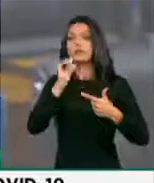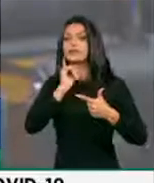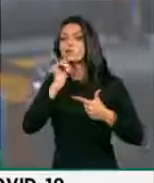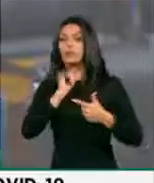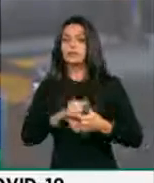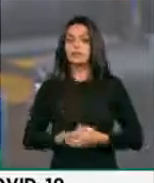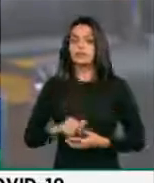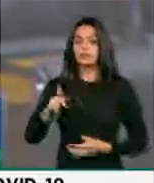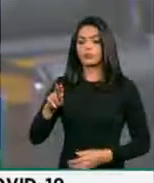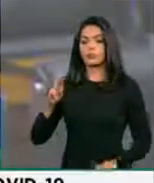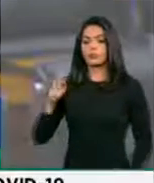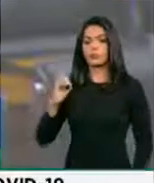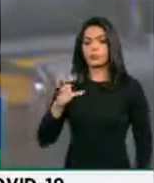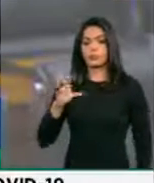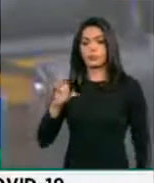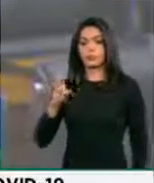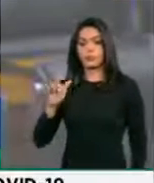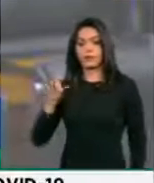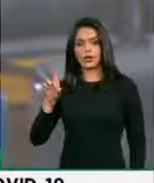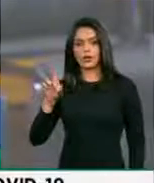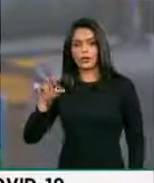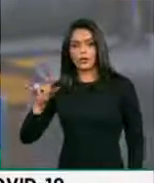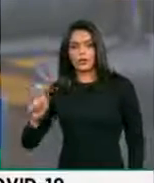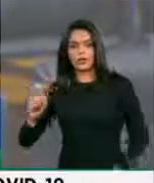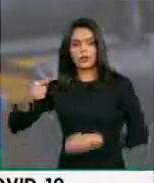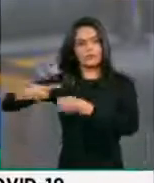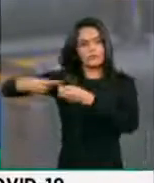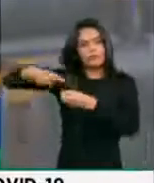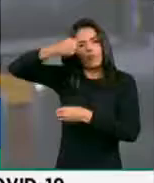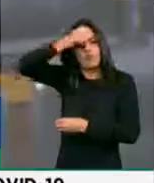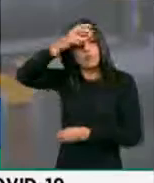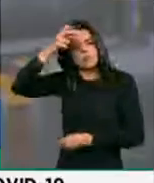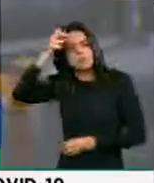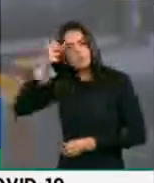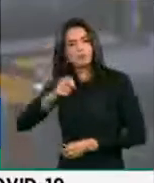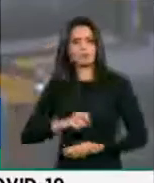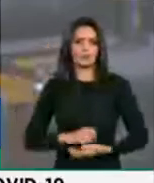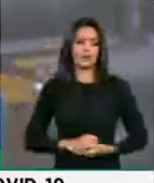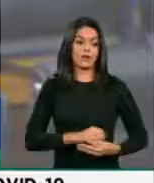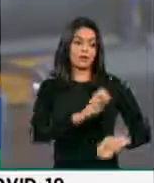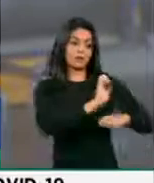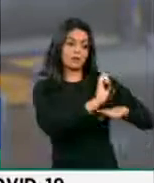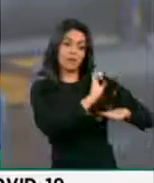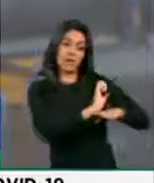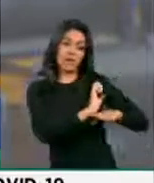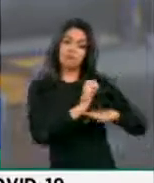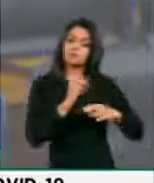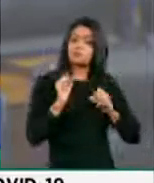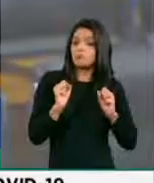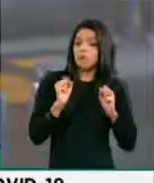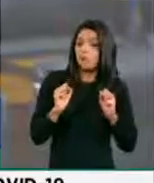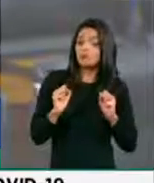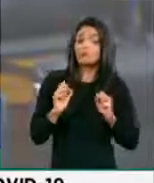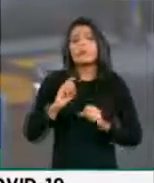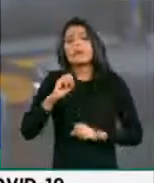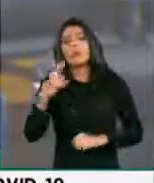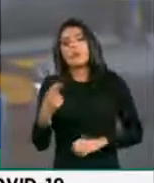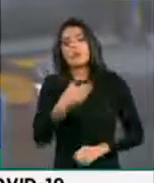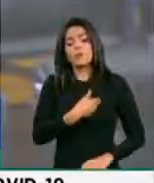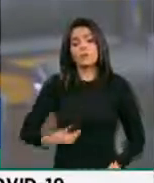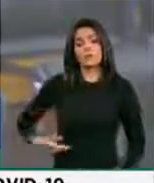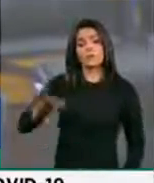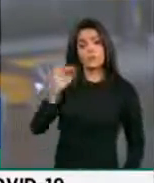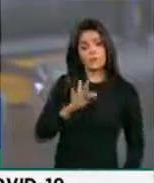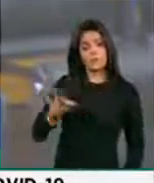sua procuradoria, seja no caso do município, da procuradoria do município, no caso da estado, da procuradoria do estado, ou no caso da União,